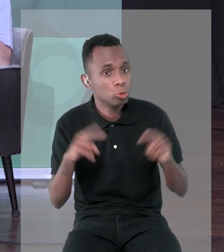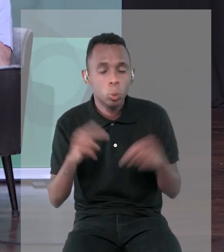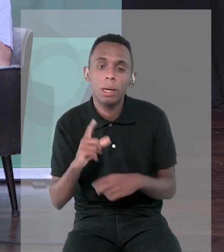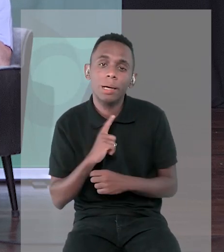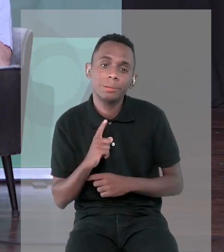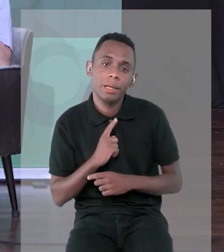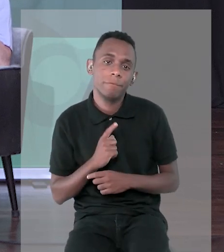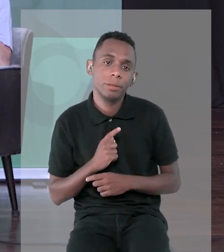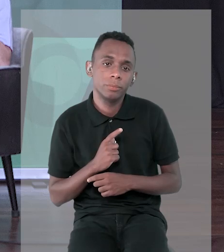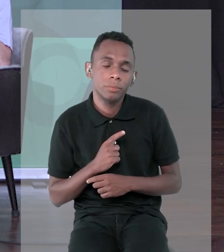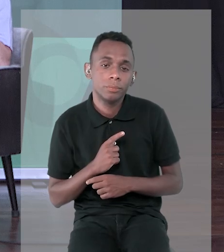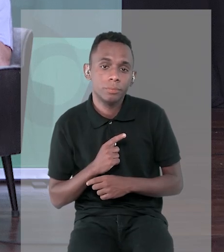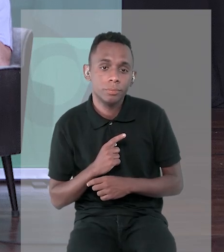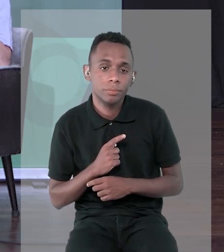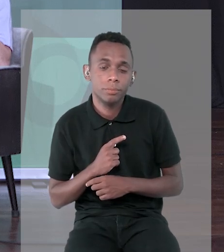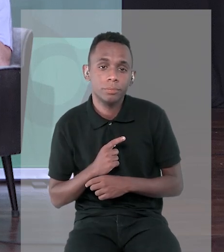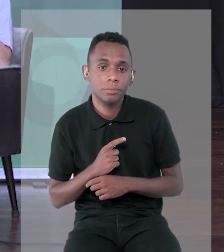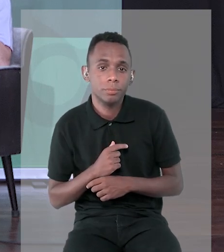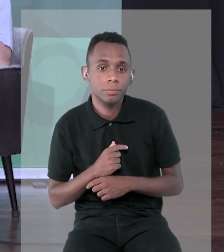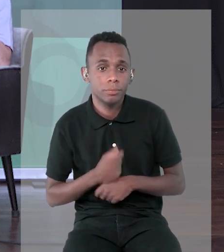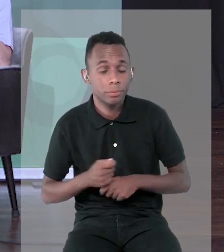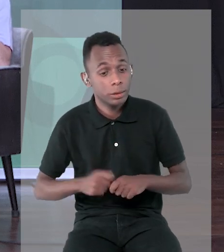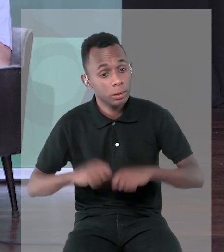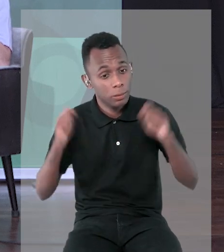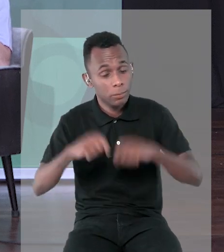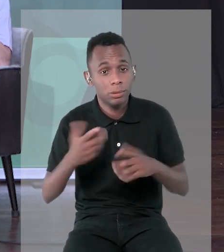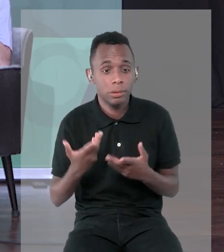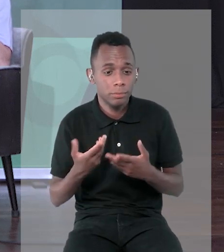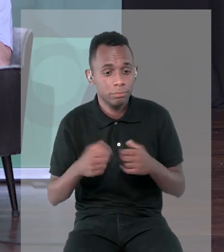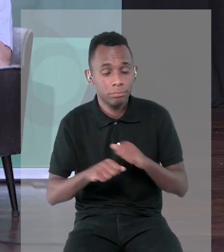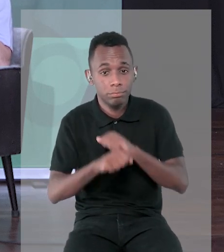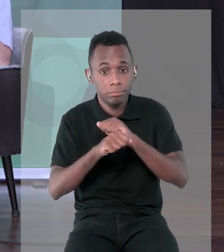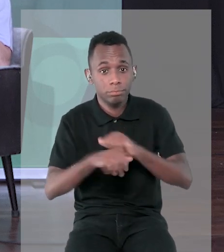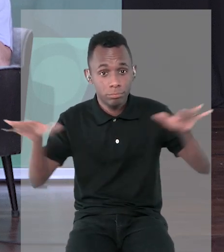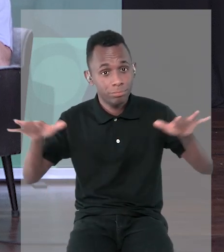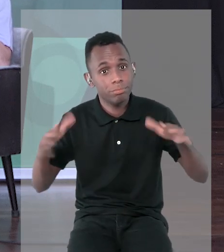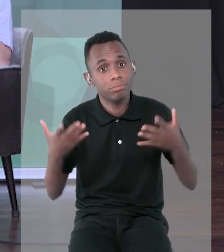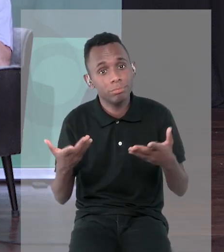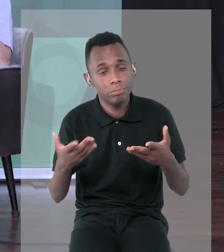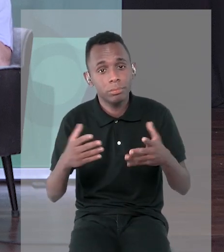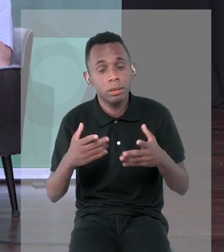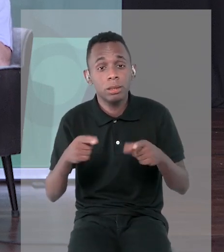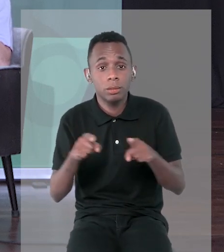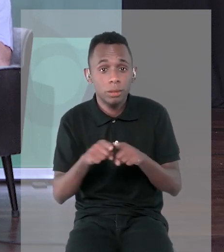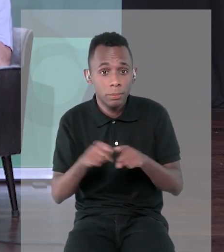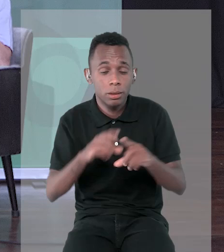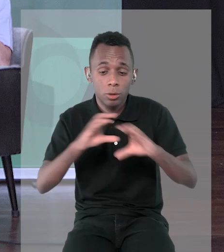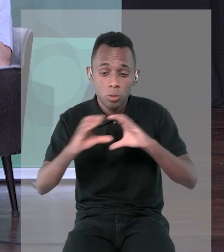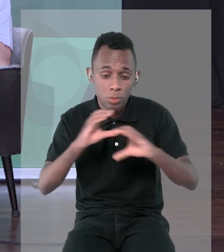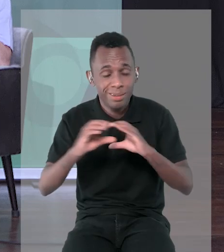tivemos a possibilidade nem de comunicar muito, nem de trabalhar muito